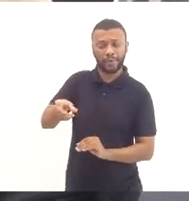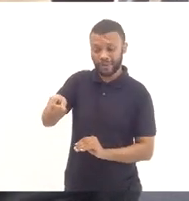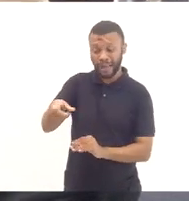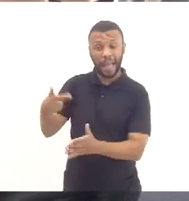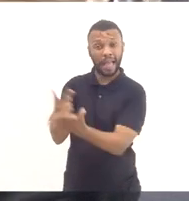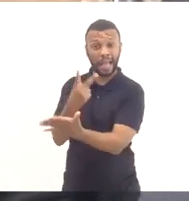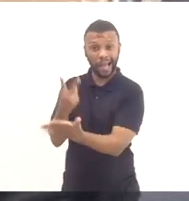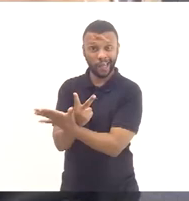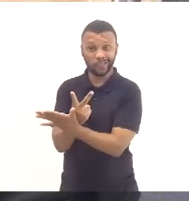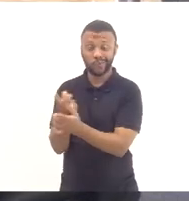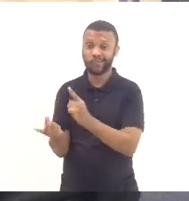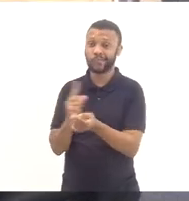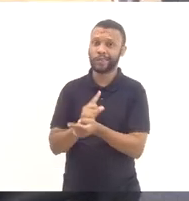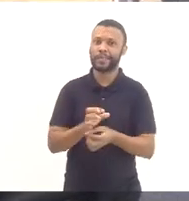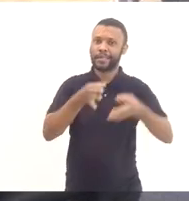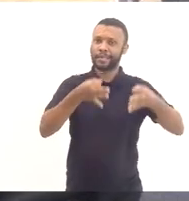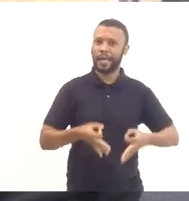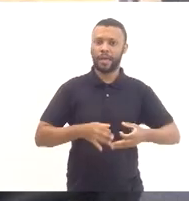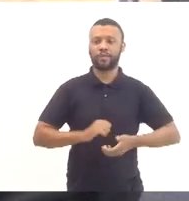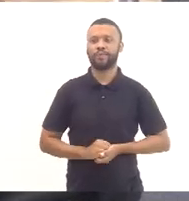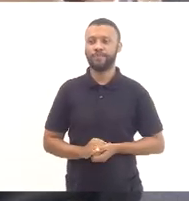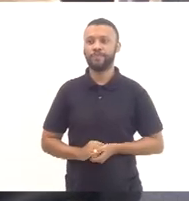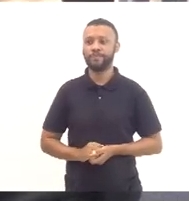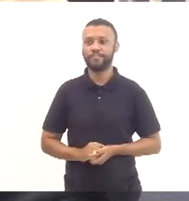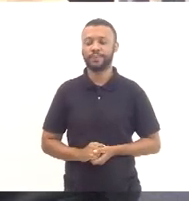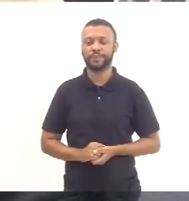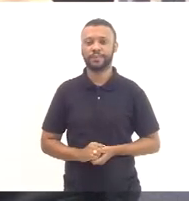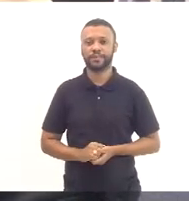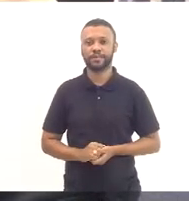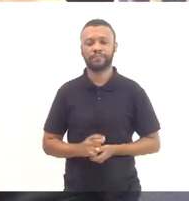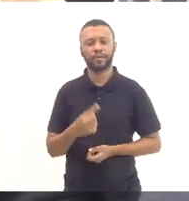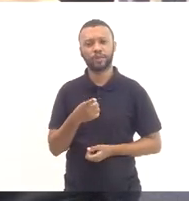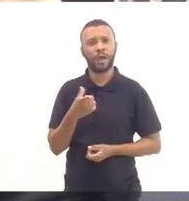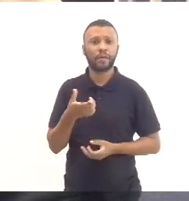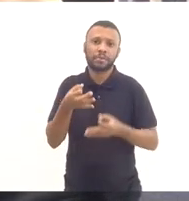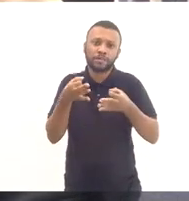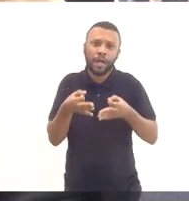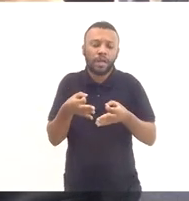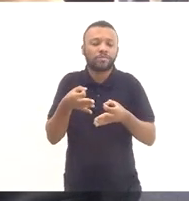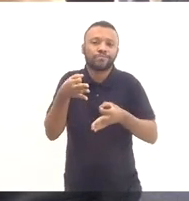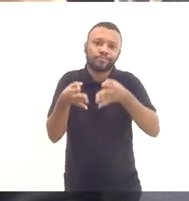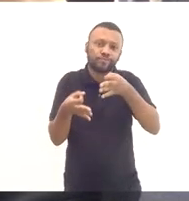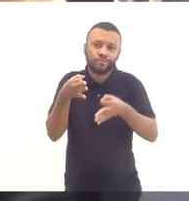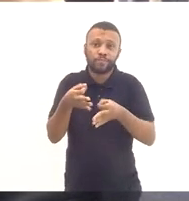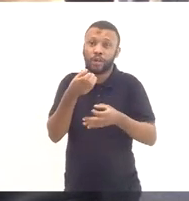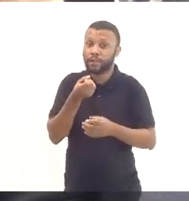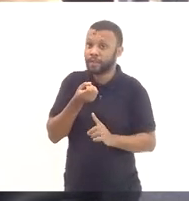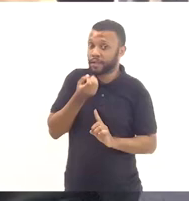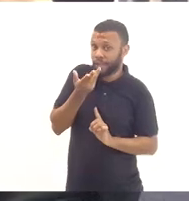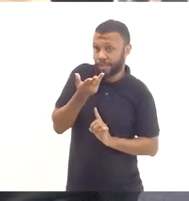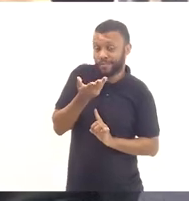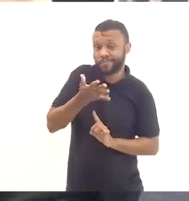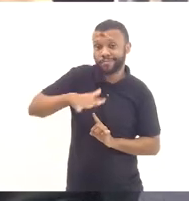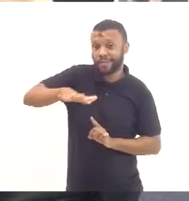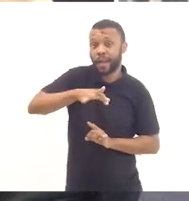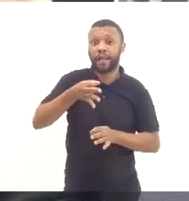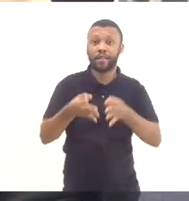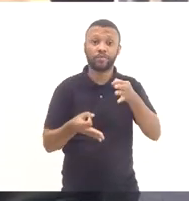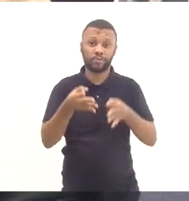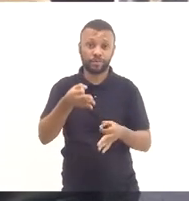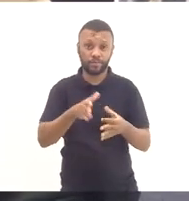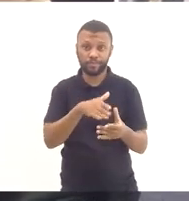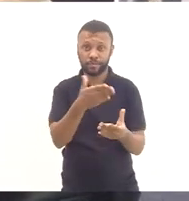claro que para mim é muito fácil no Juizado Especial Esse é o que eu quero juridicamente inclusive mas